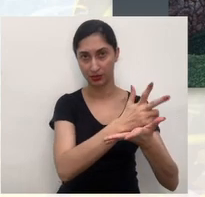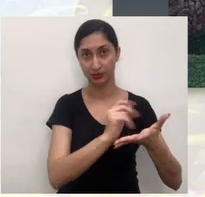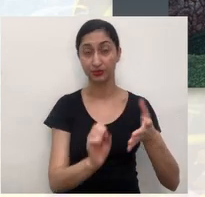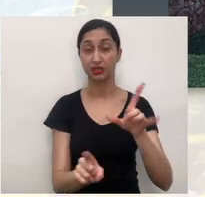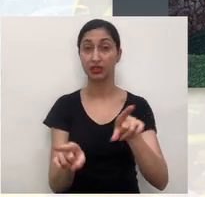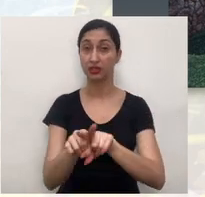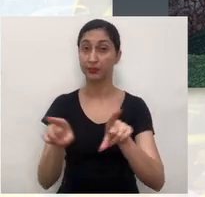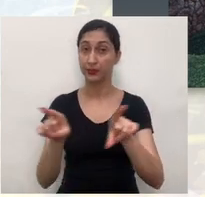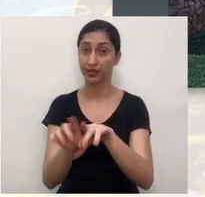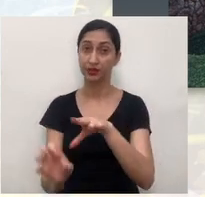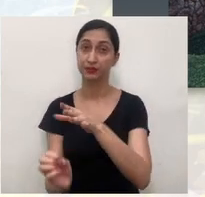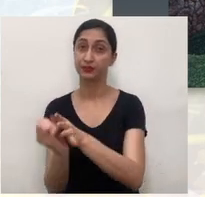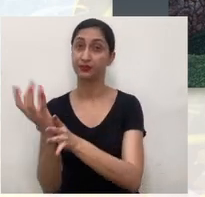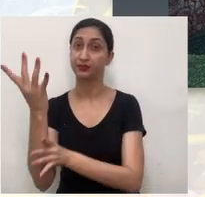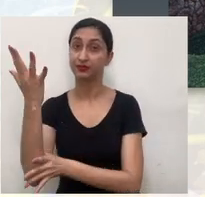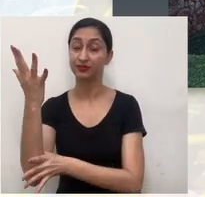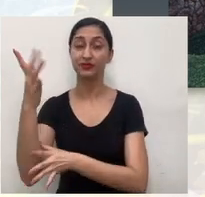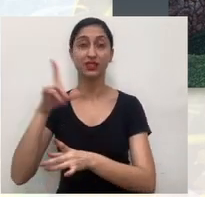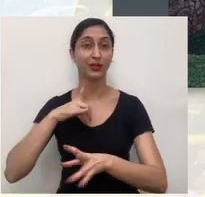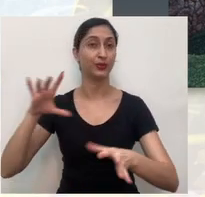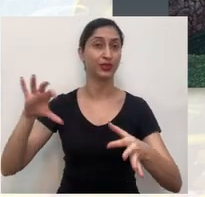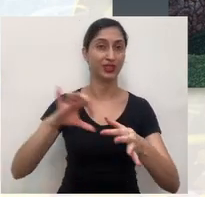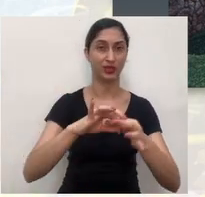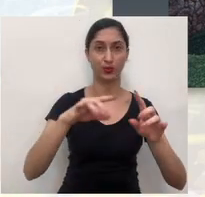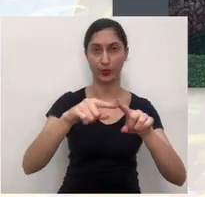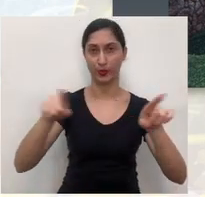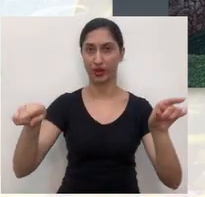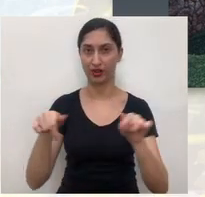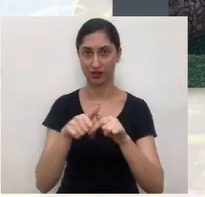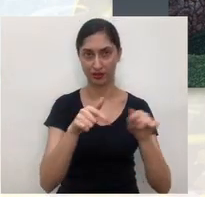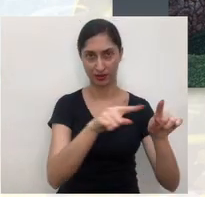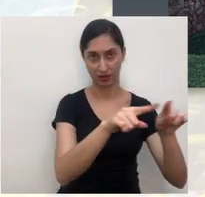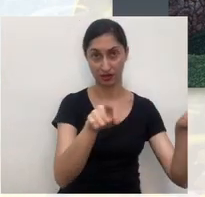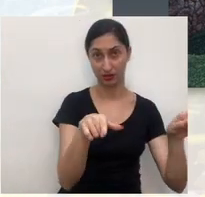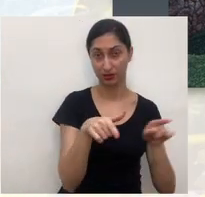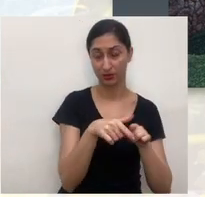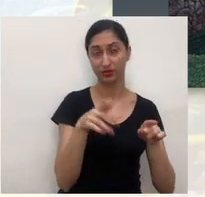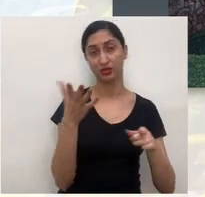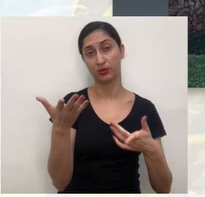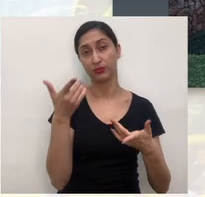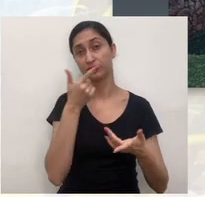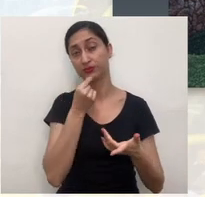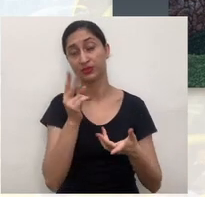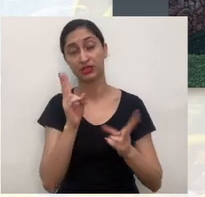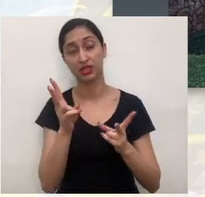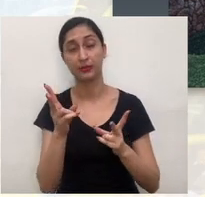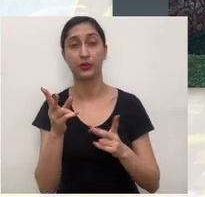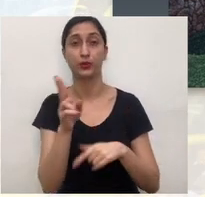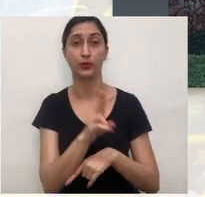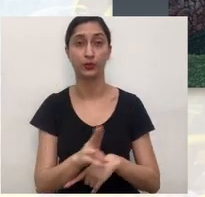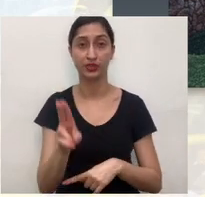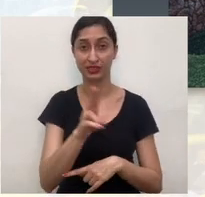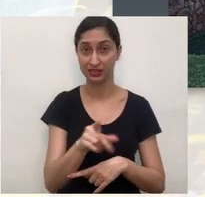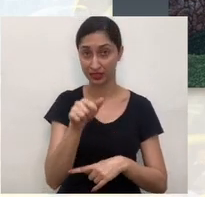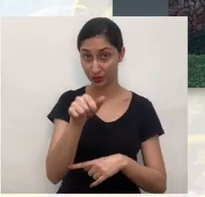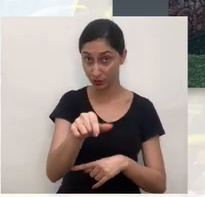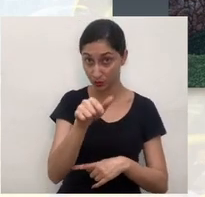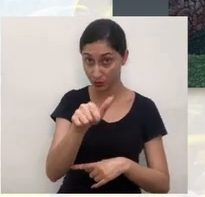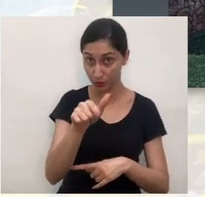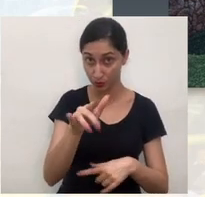dos lados desses quadrados aqui. Então, essa é uma forma que ele usava muito de vincular